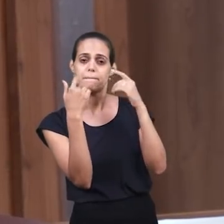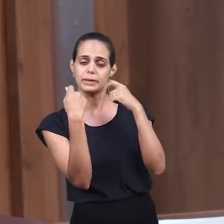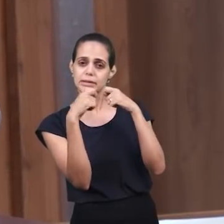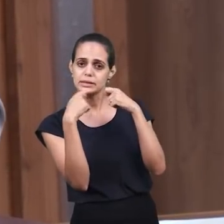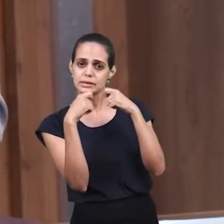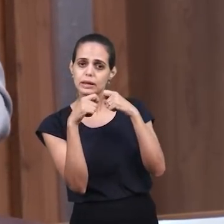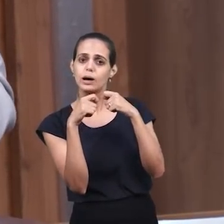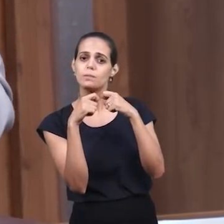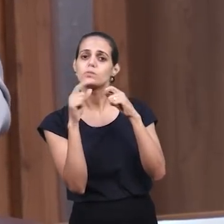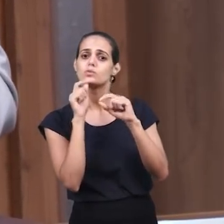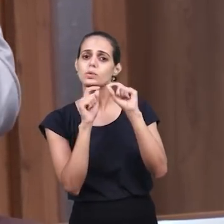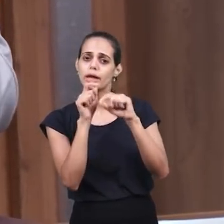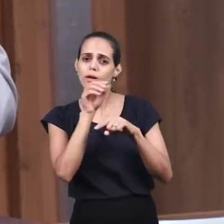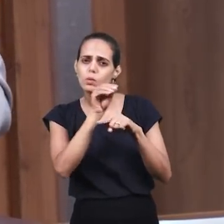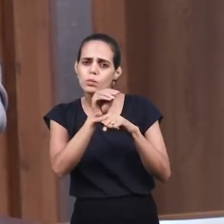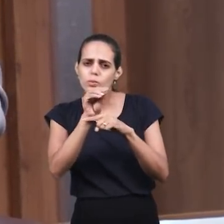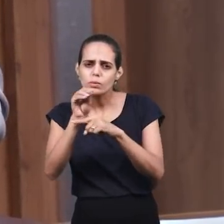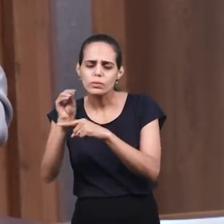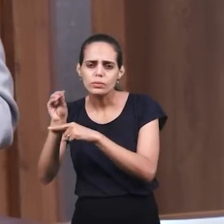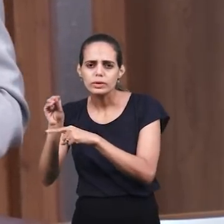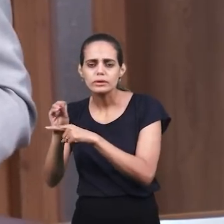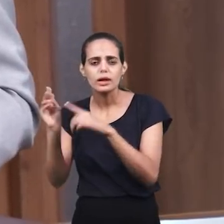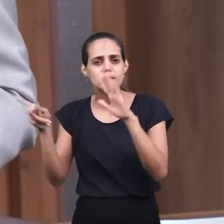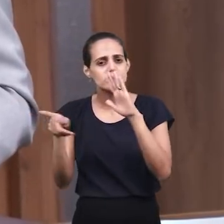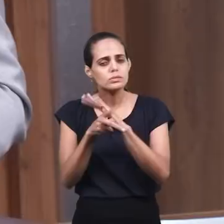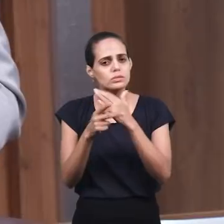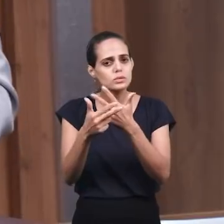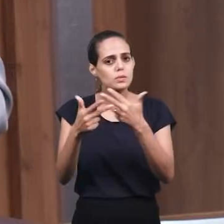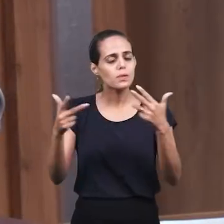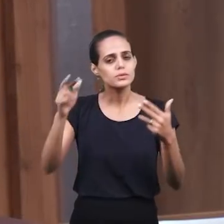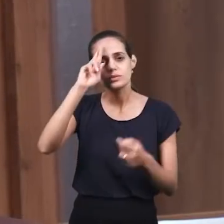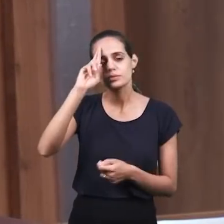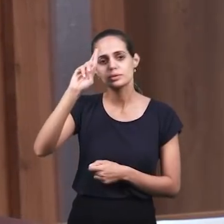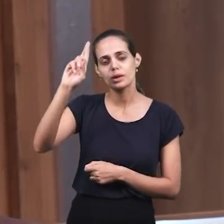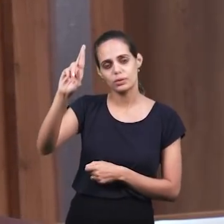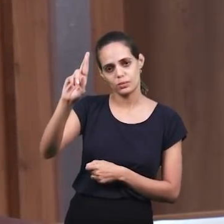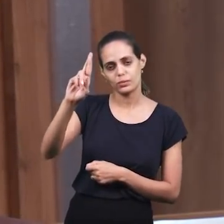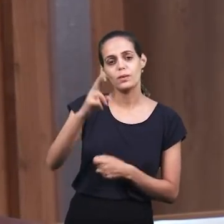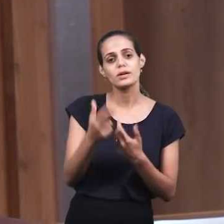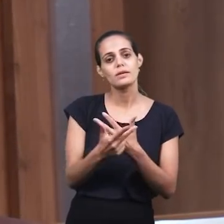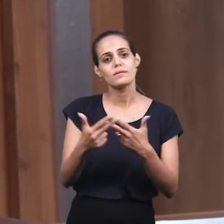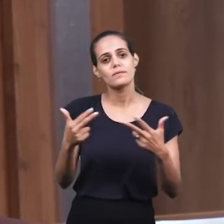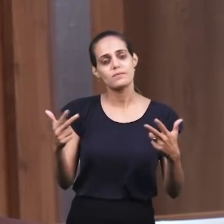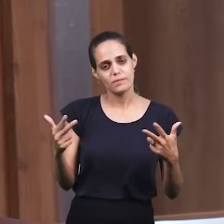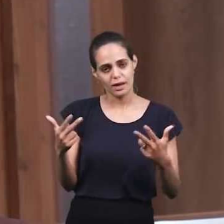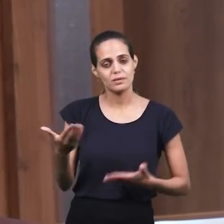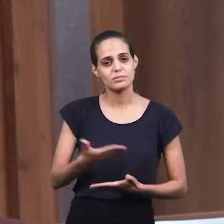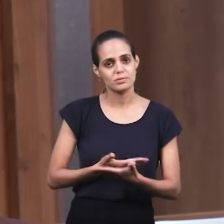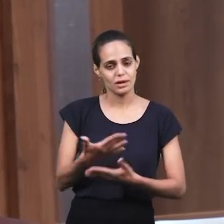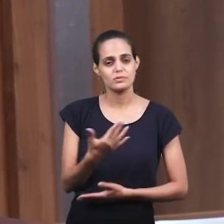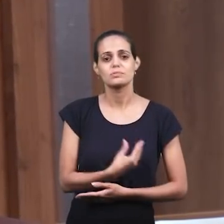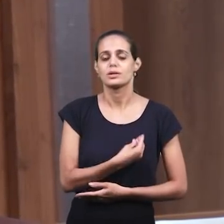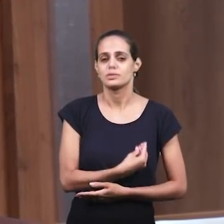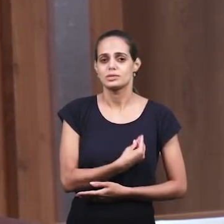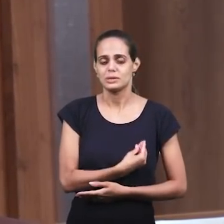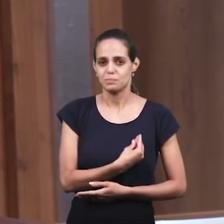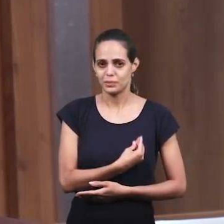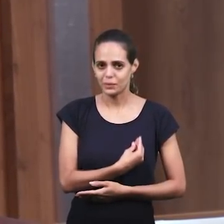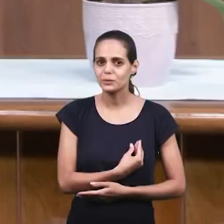do Senhor, da doutrina. Muitos irmãos têm participado dessa programação na parte da tarde, glória a Deus. Muito bem, nós vamos à